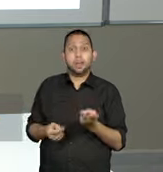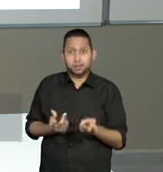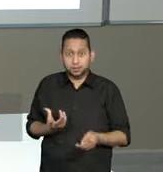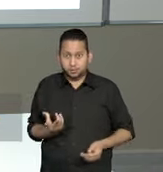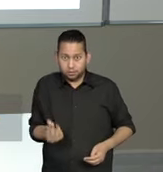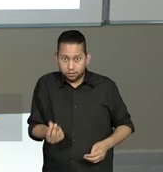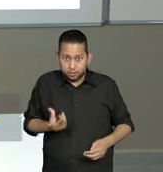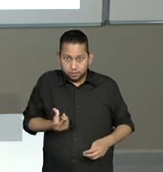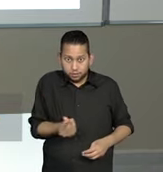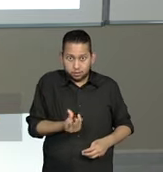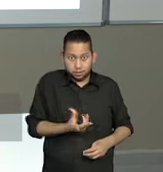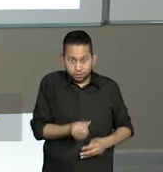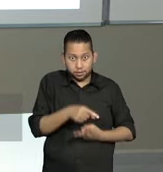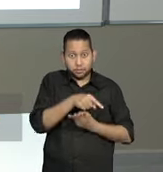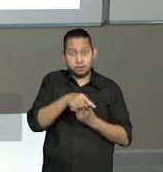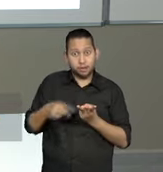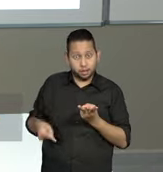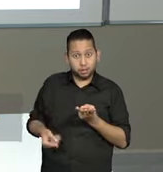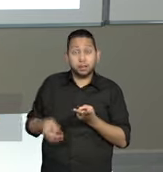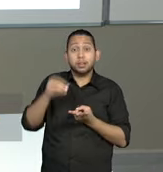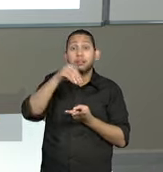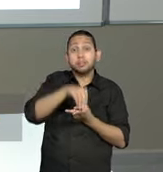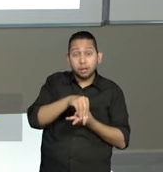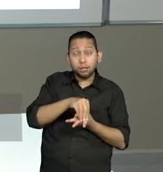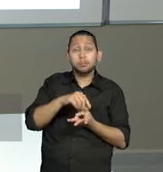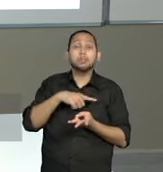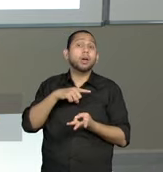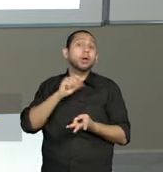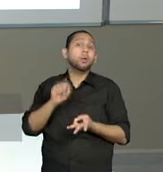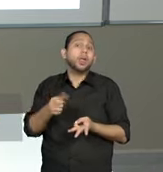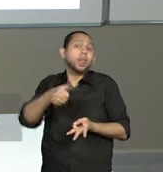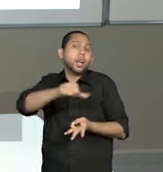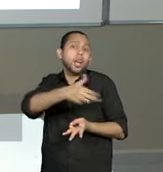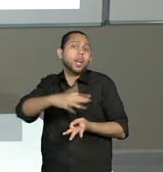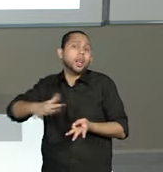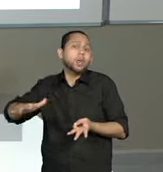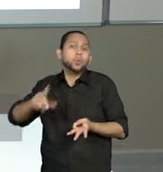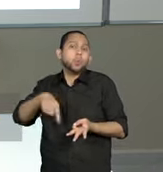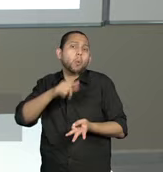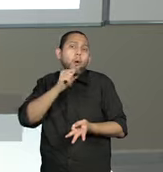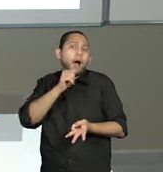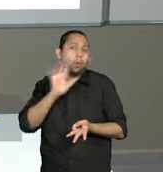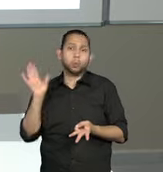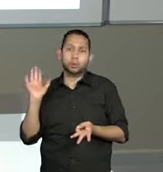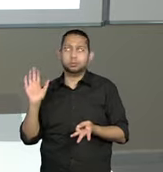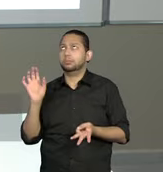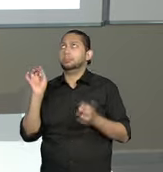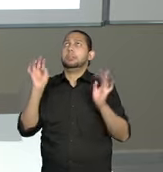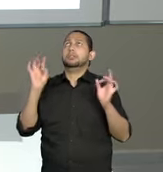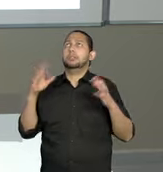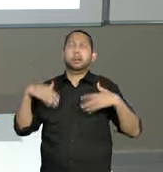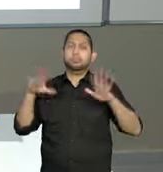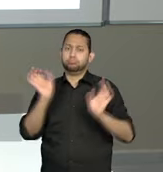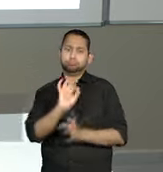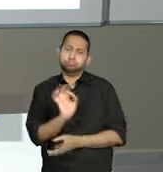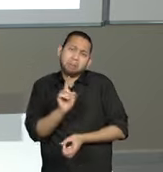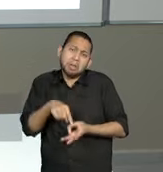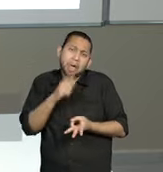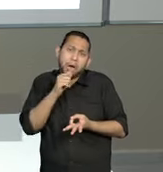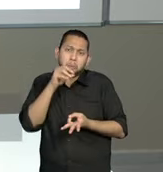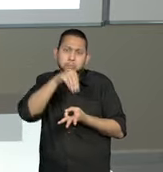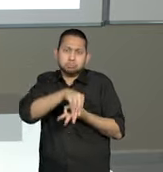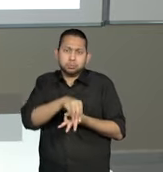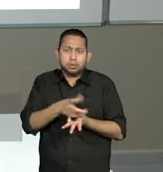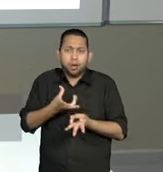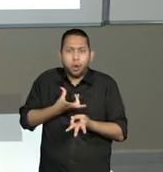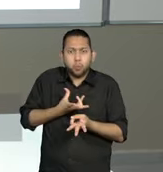aqui, que dentro delas tem um líquido, no caso, não é um líquido nada especial, é